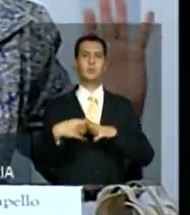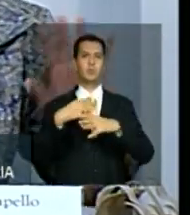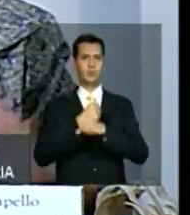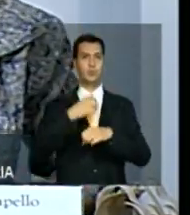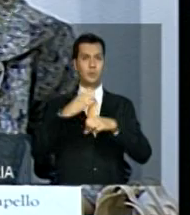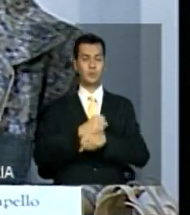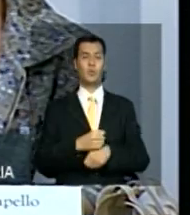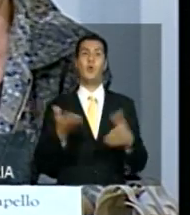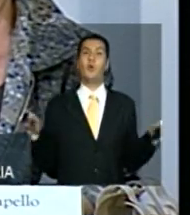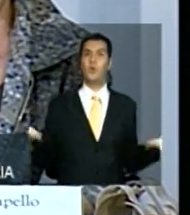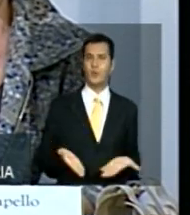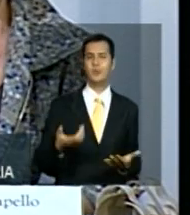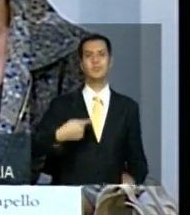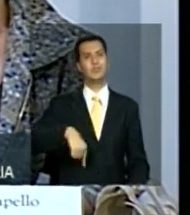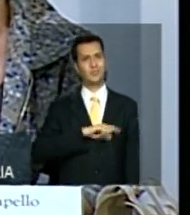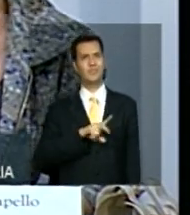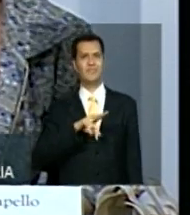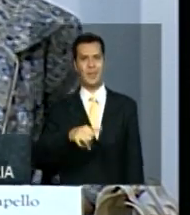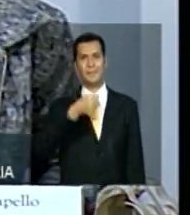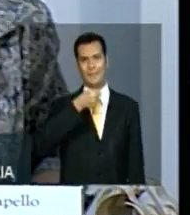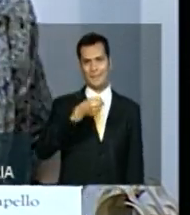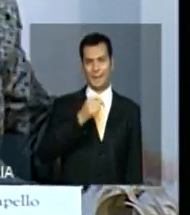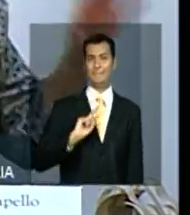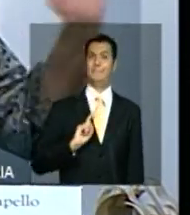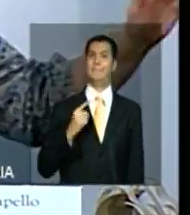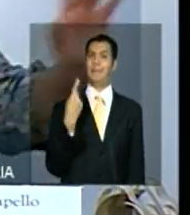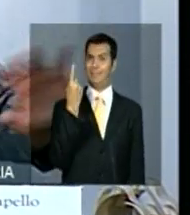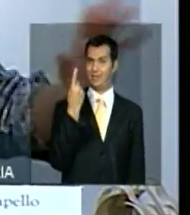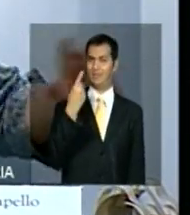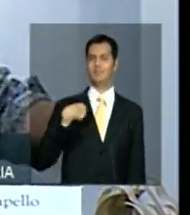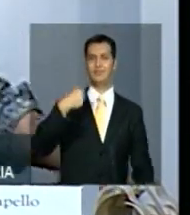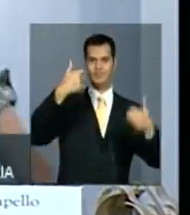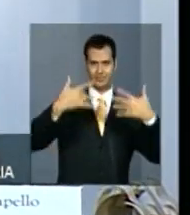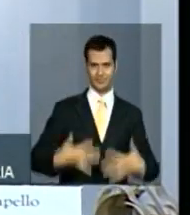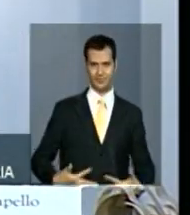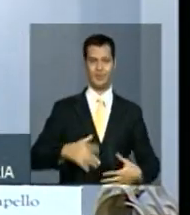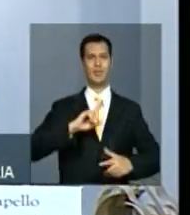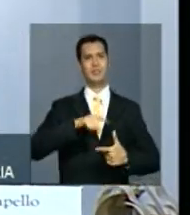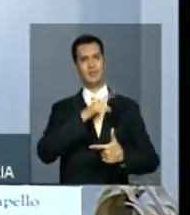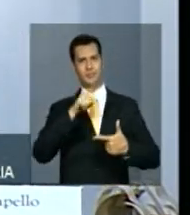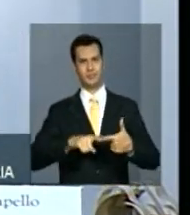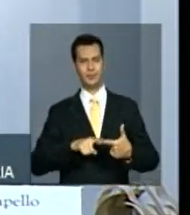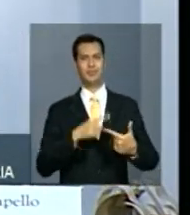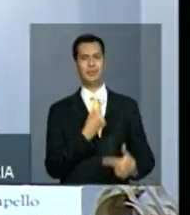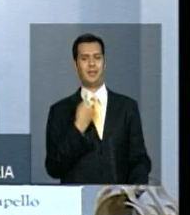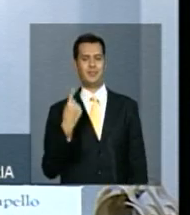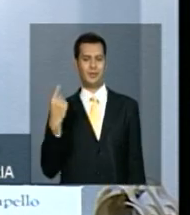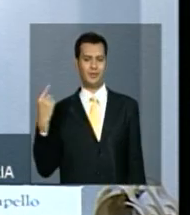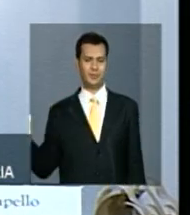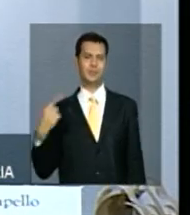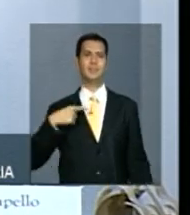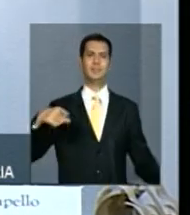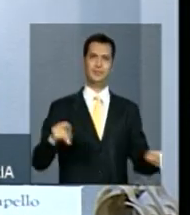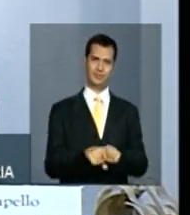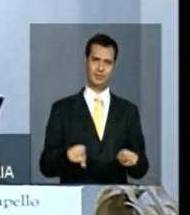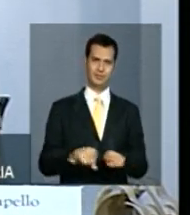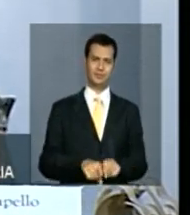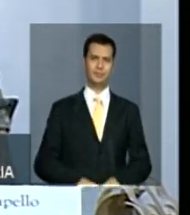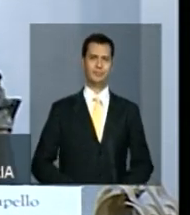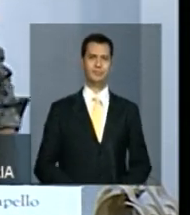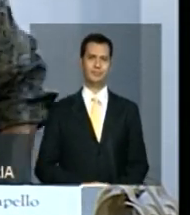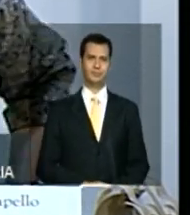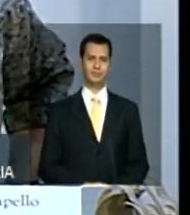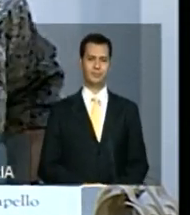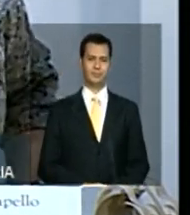jogral aqui tá gente então eu vou fazer uma primeira parte e vamos nos dividir aqui na apresentação sabendo que